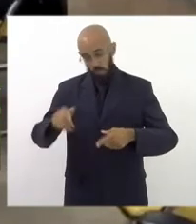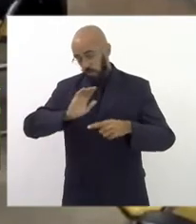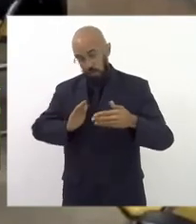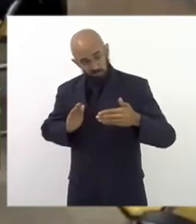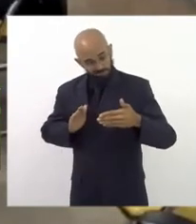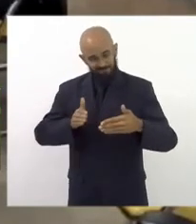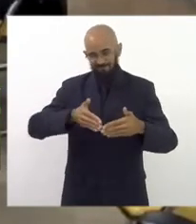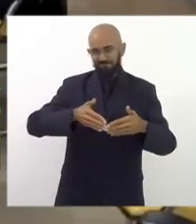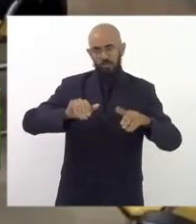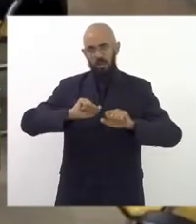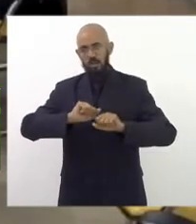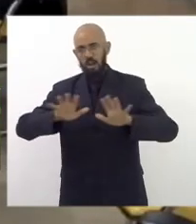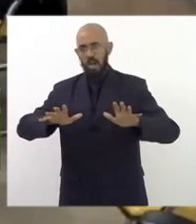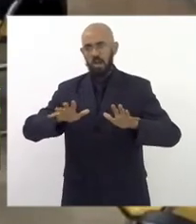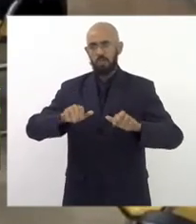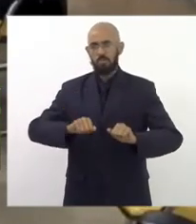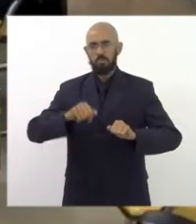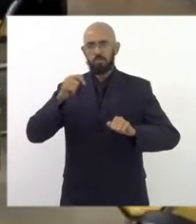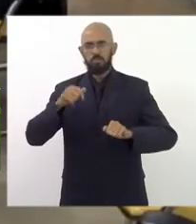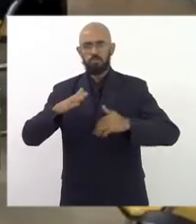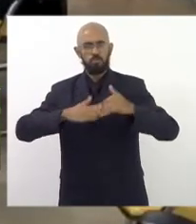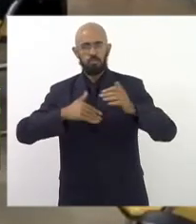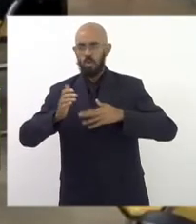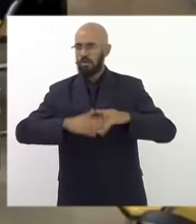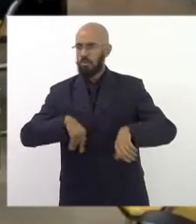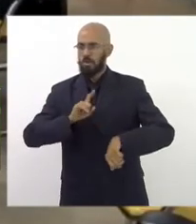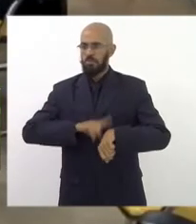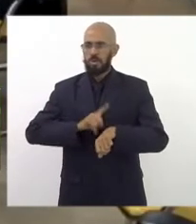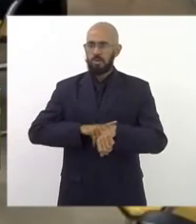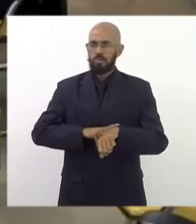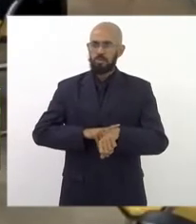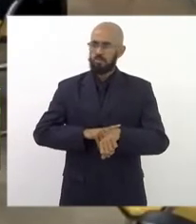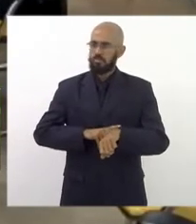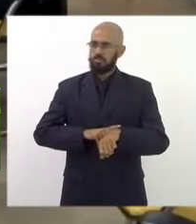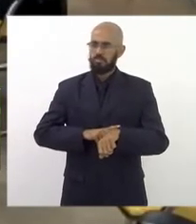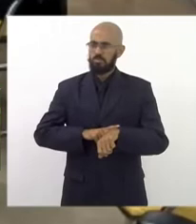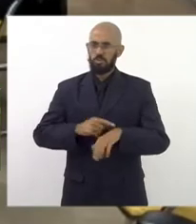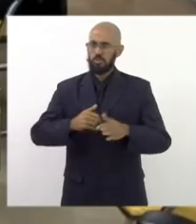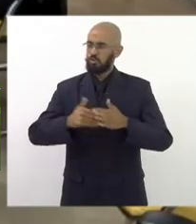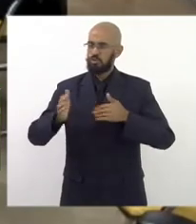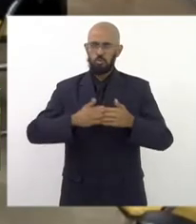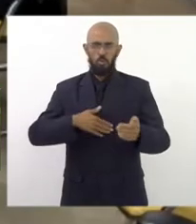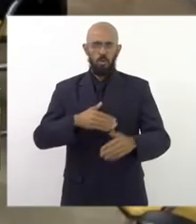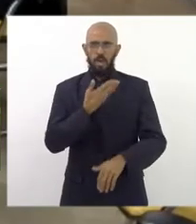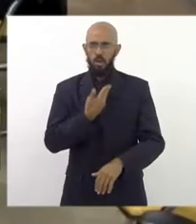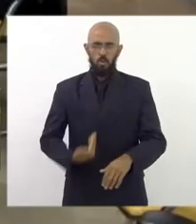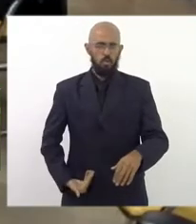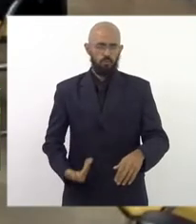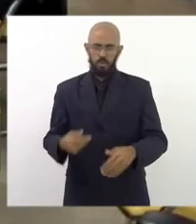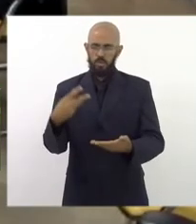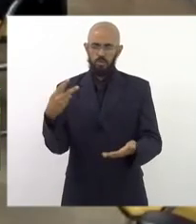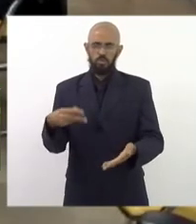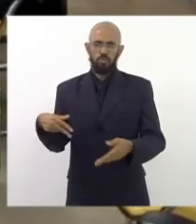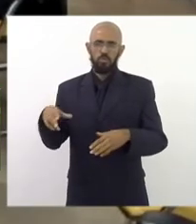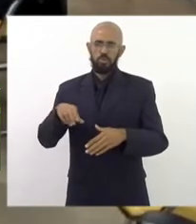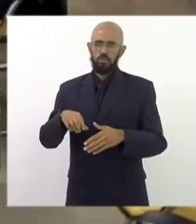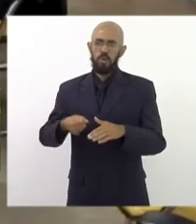e mais definida ao longo do tempo, independentemente de qualquer governo que esteja à frente.